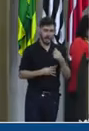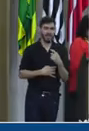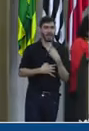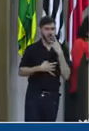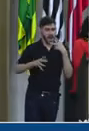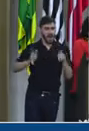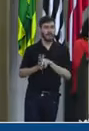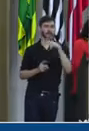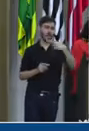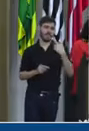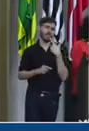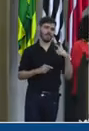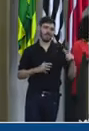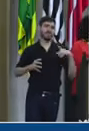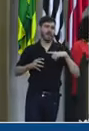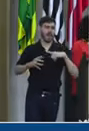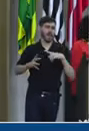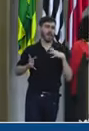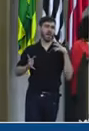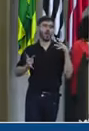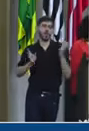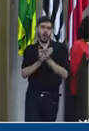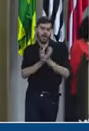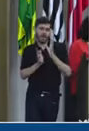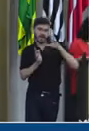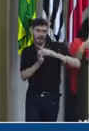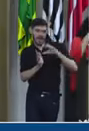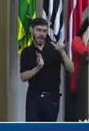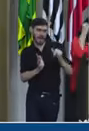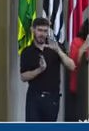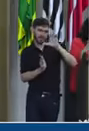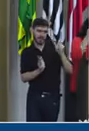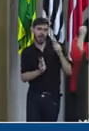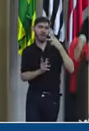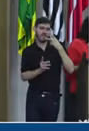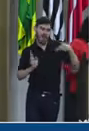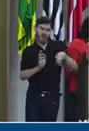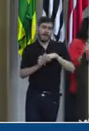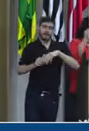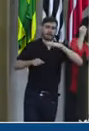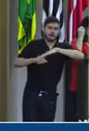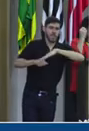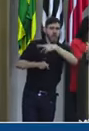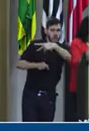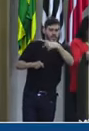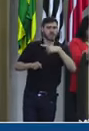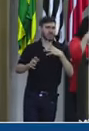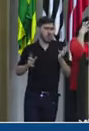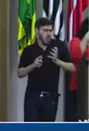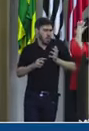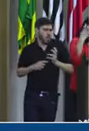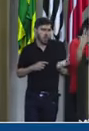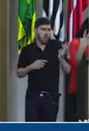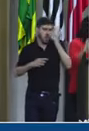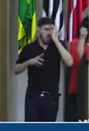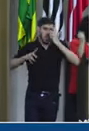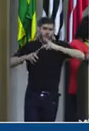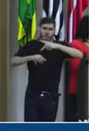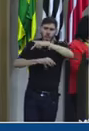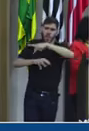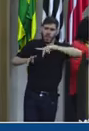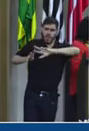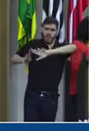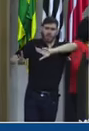gente tem comunidades de quilombos que falam dialetos. Que riqueza cultural, que diversidade. Que nação é